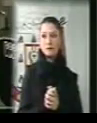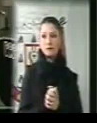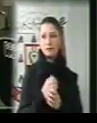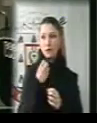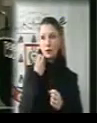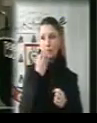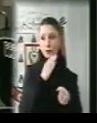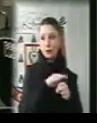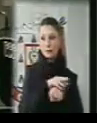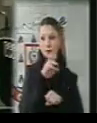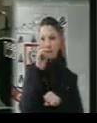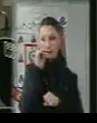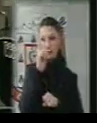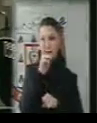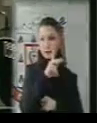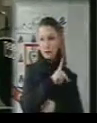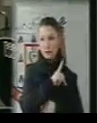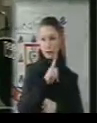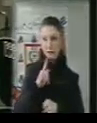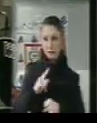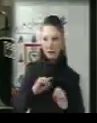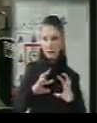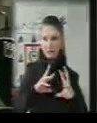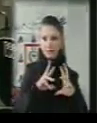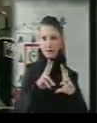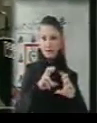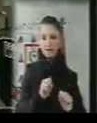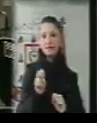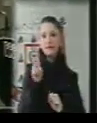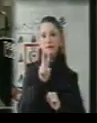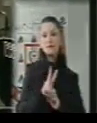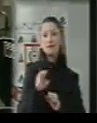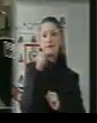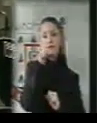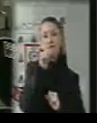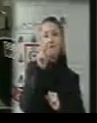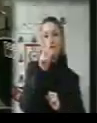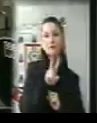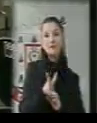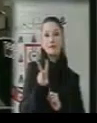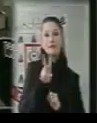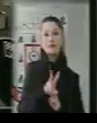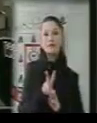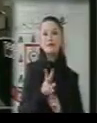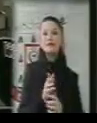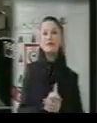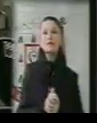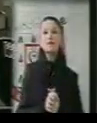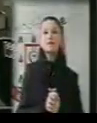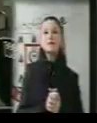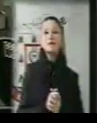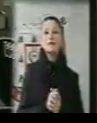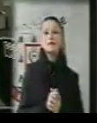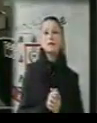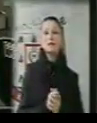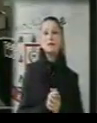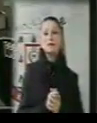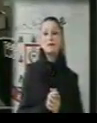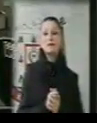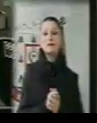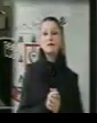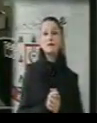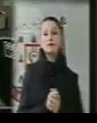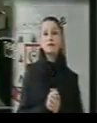Boa noite, senhor presidente, demais membros da mesa, senhoras vereadoras, senhorita vereadora,